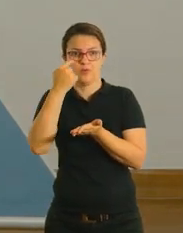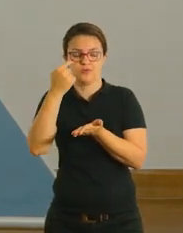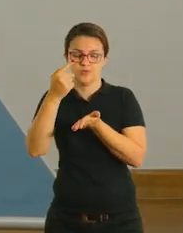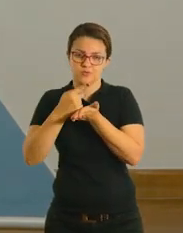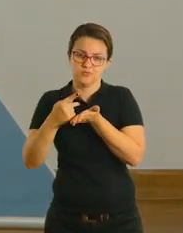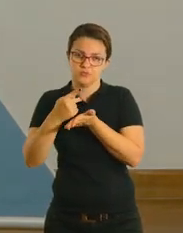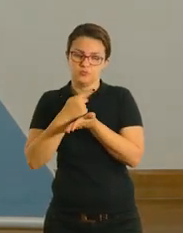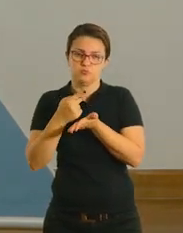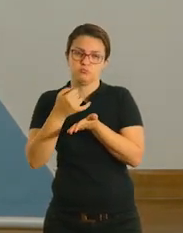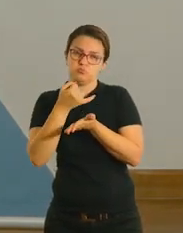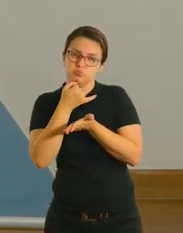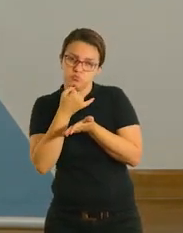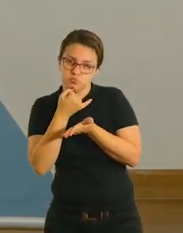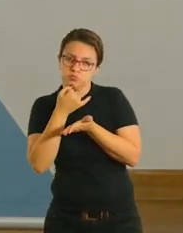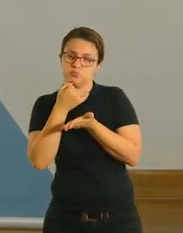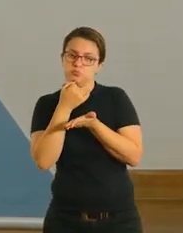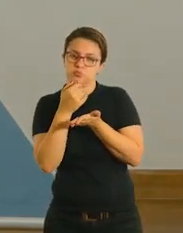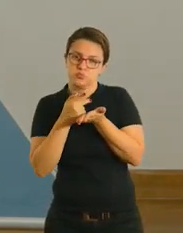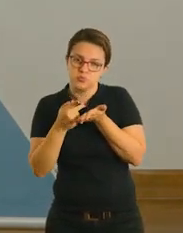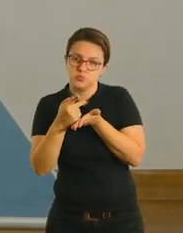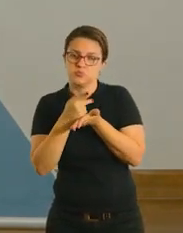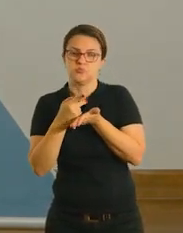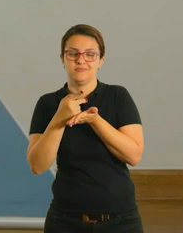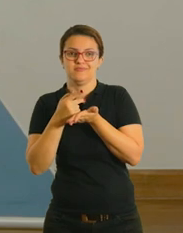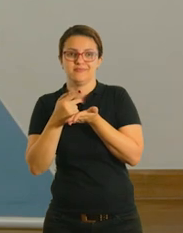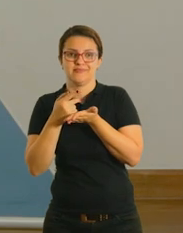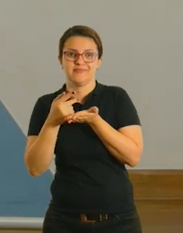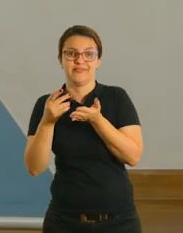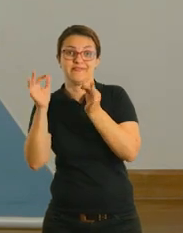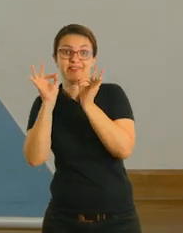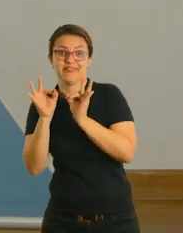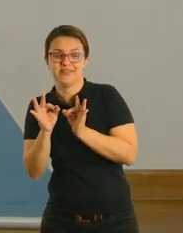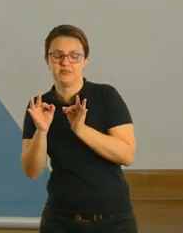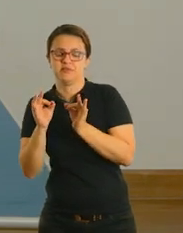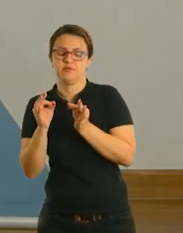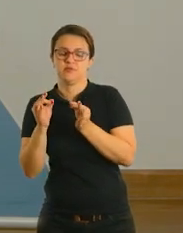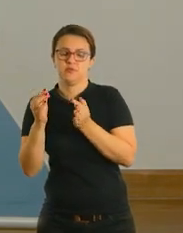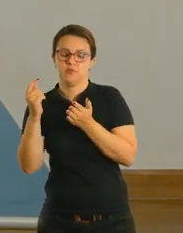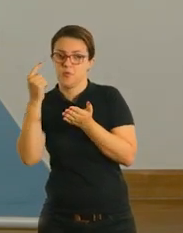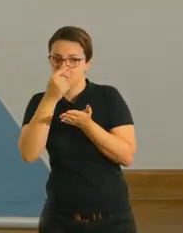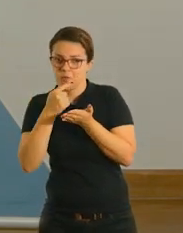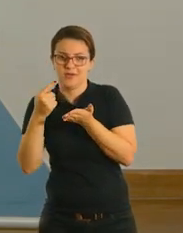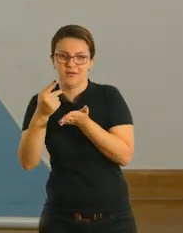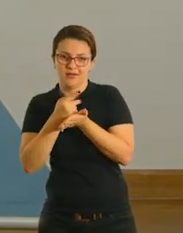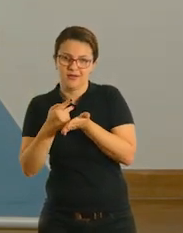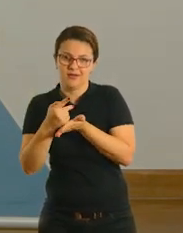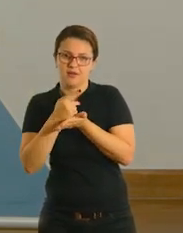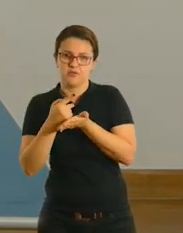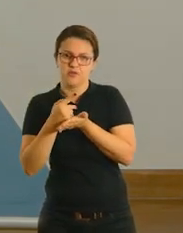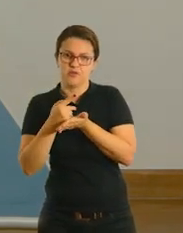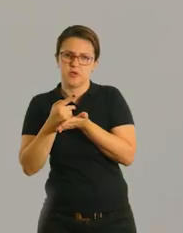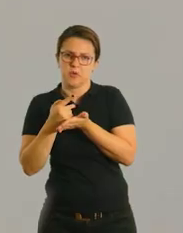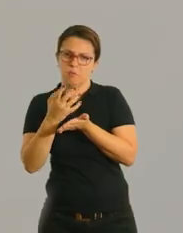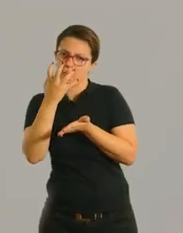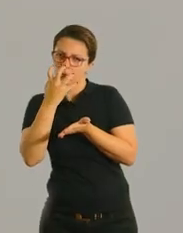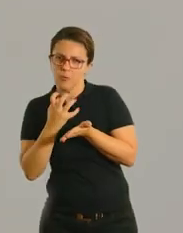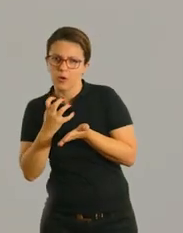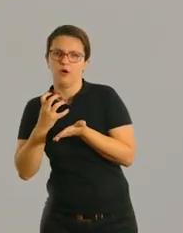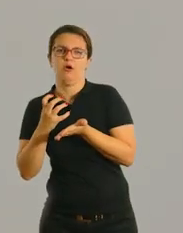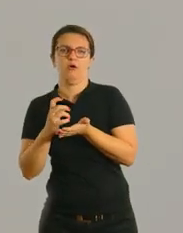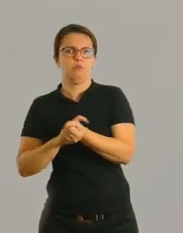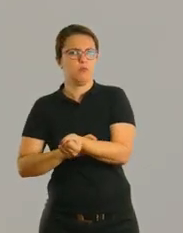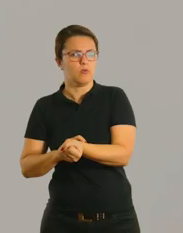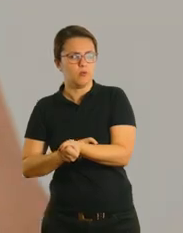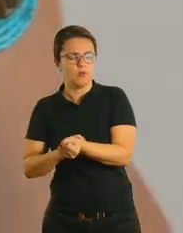carinha triste, uma carinha feliz, uma carinha zangada e recortem essa carinha